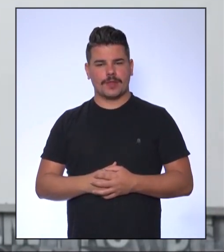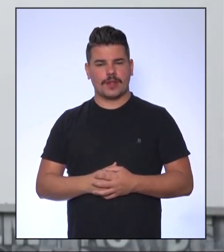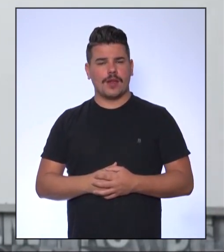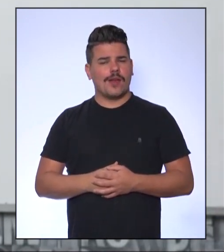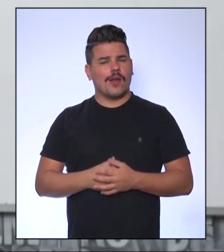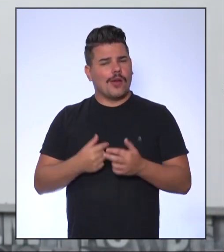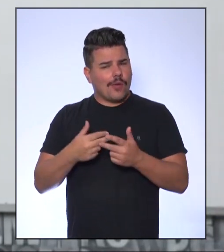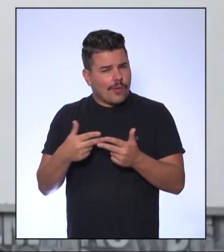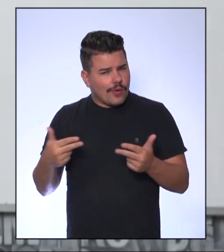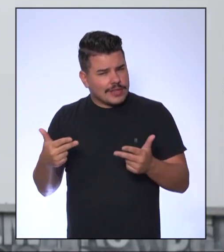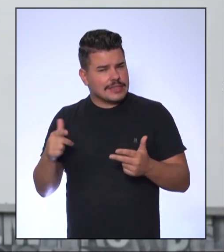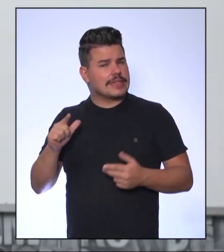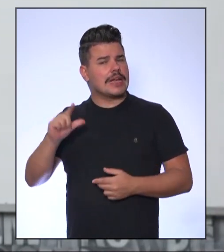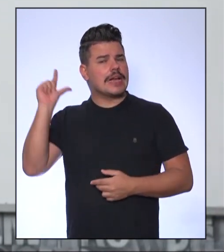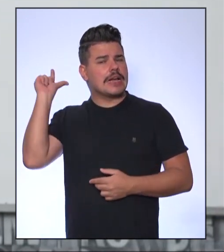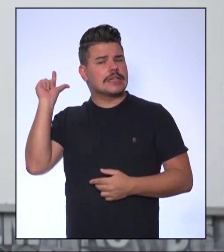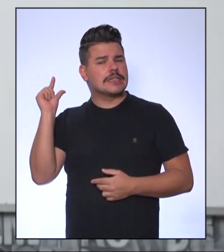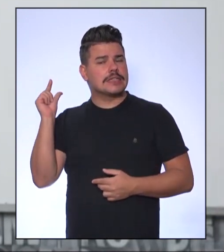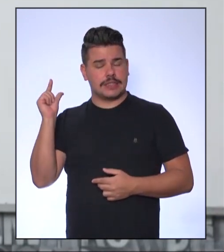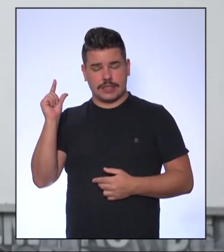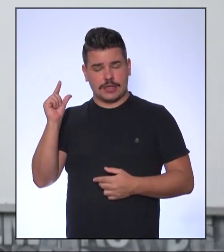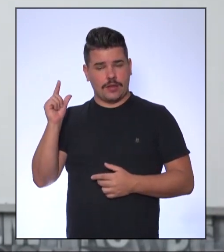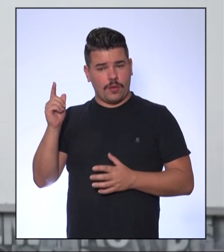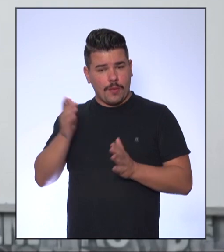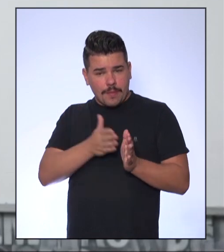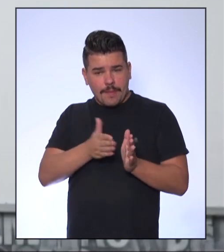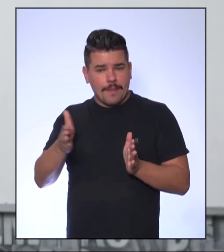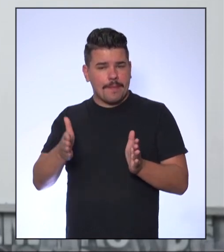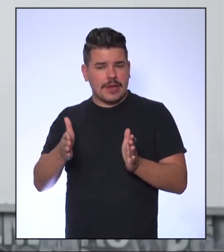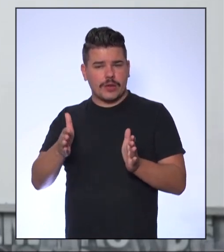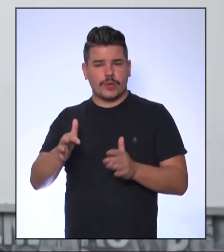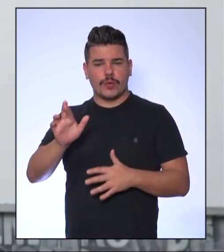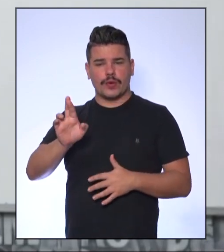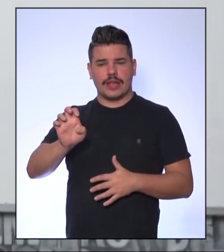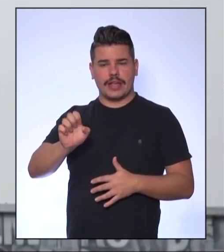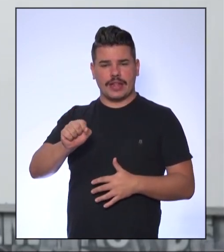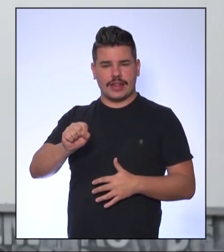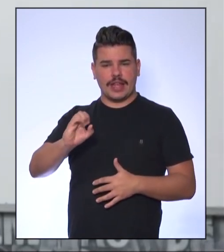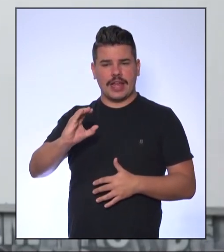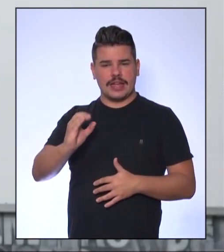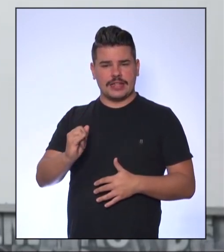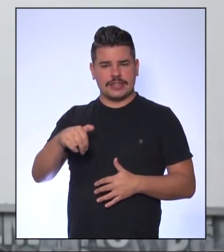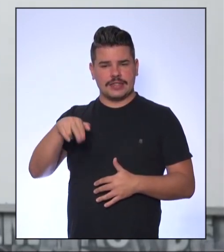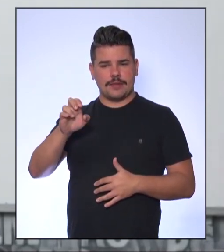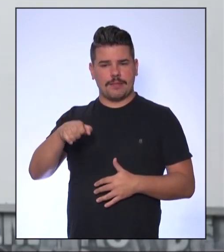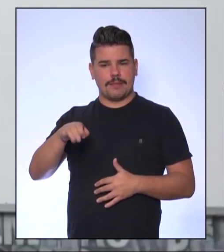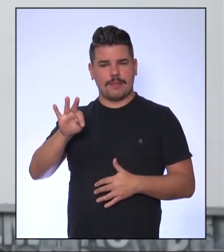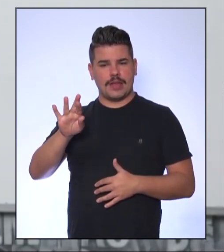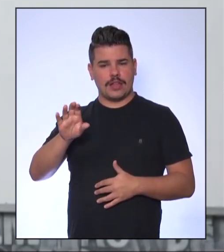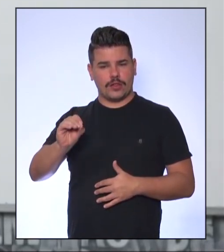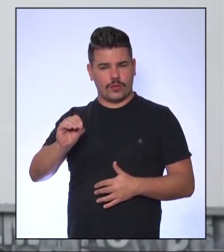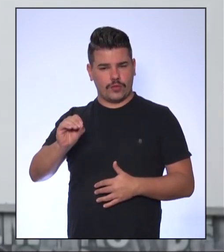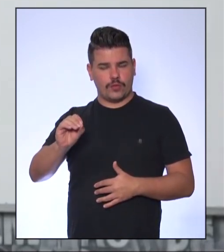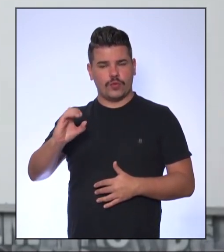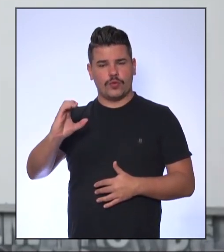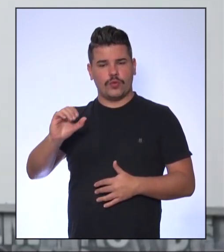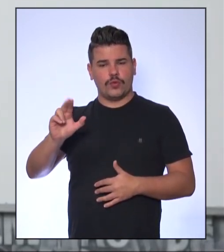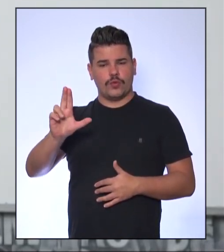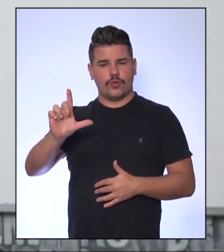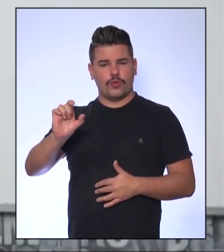Elementos que vêm antes do renascimento cultural. Primeira coisa, eu tenho